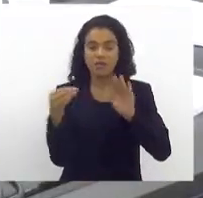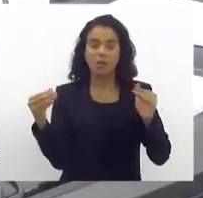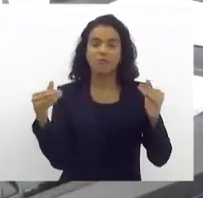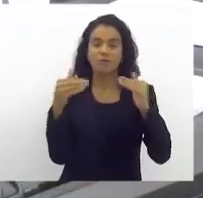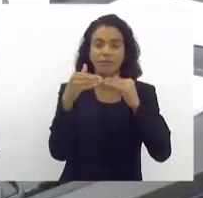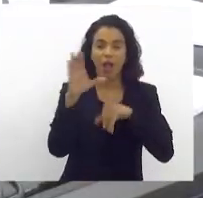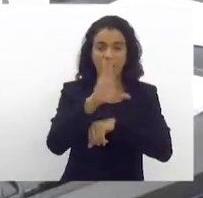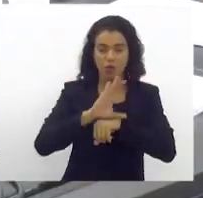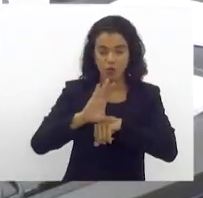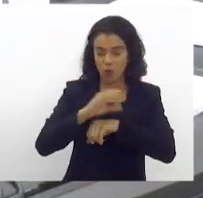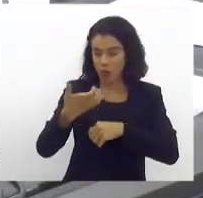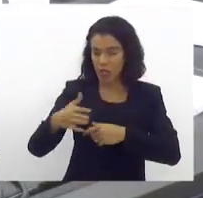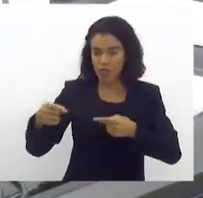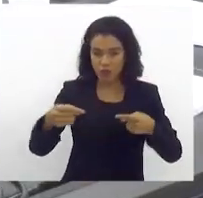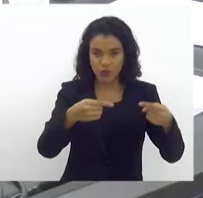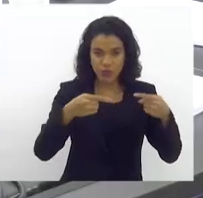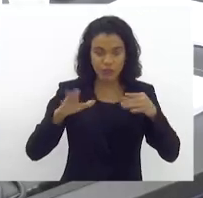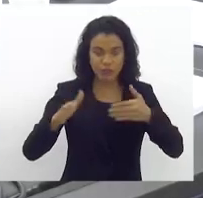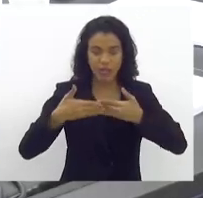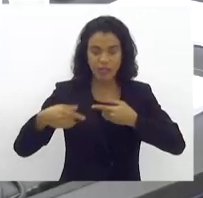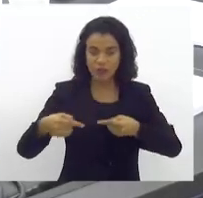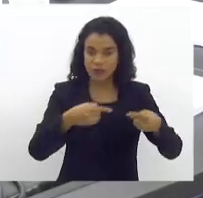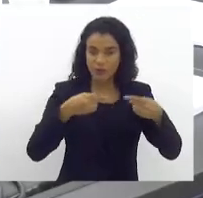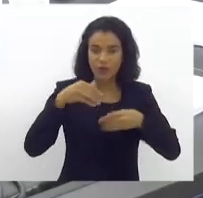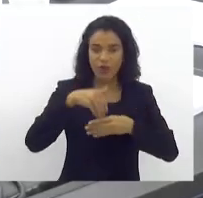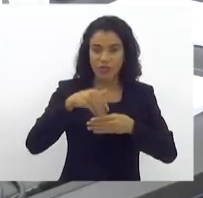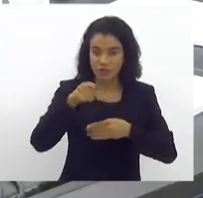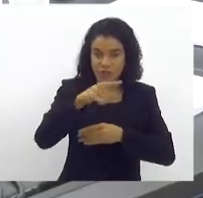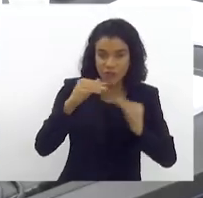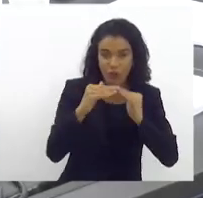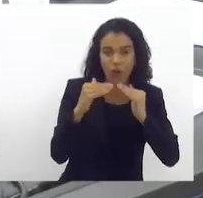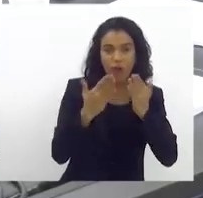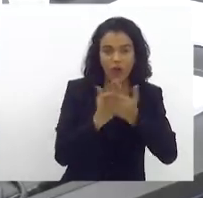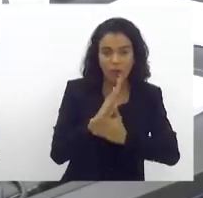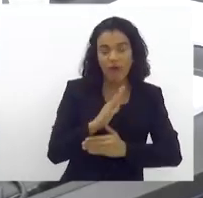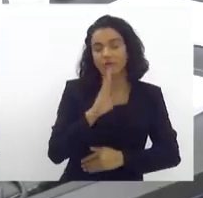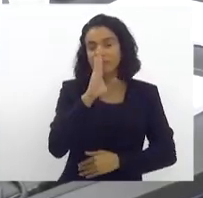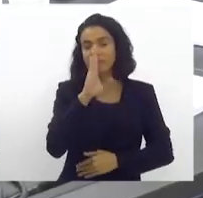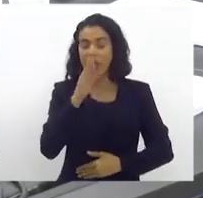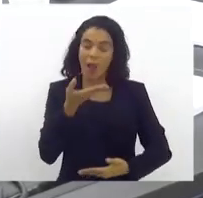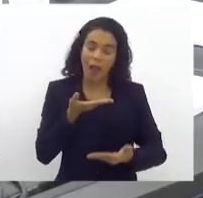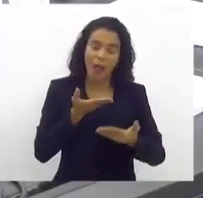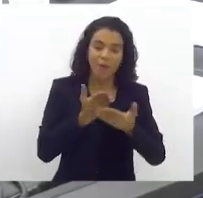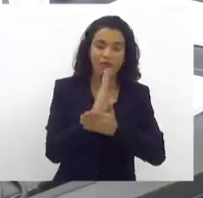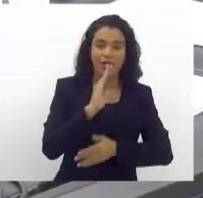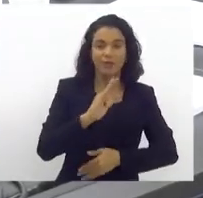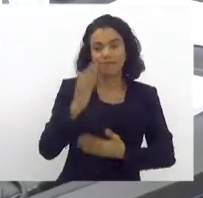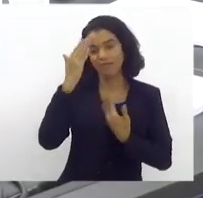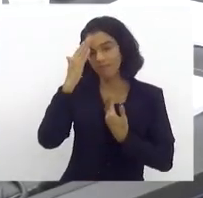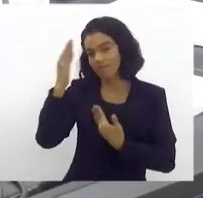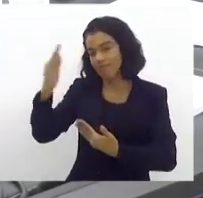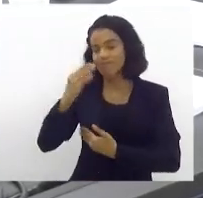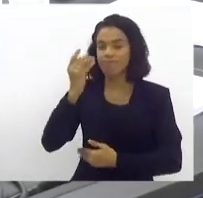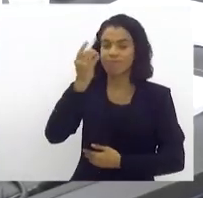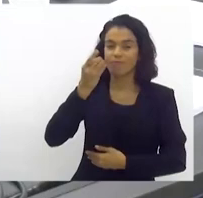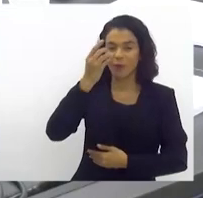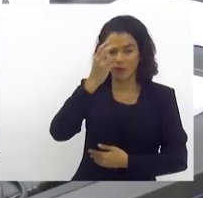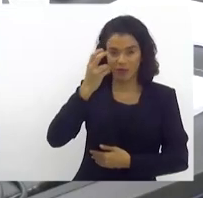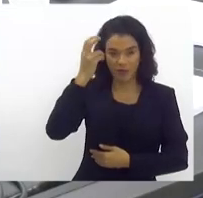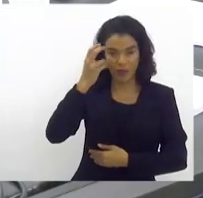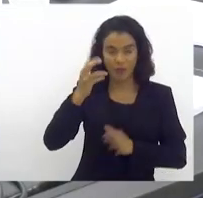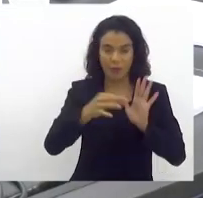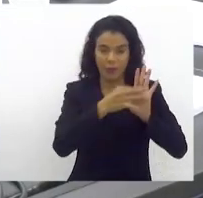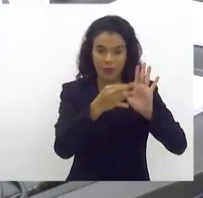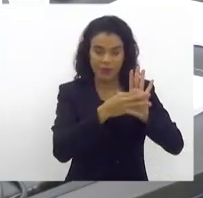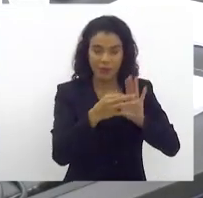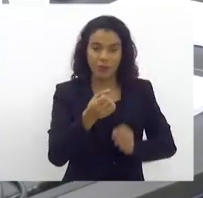discussão... Não havendo o que queira discutir, encerrada a discussão. Em votação, senhores que aprovam, permaneçam como estão. Aprovado. Obrigado, deputada Verônica Lima, pelo parecer.